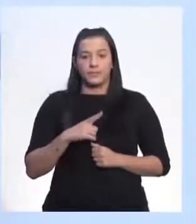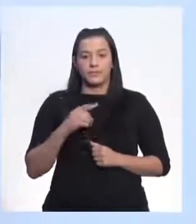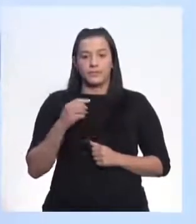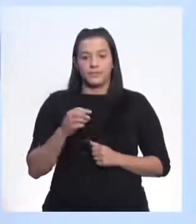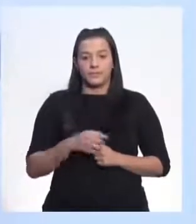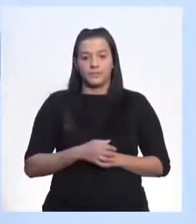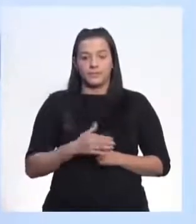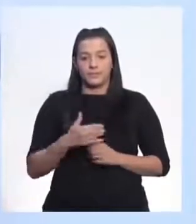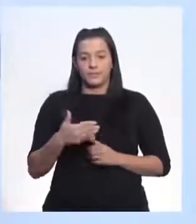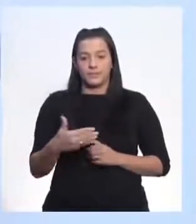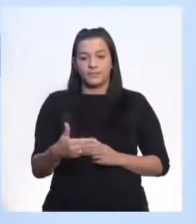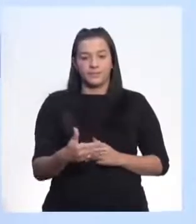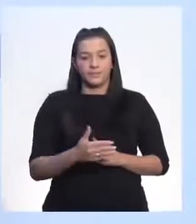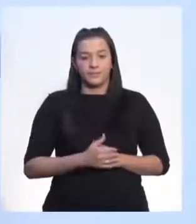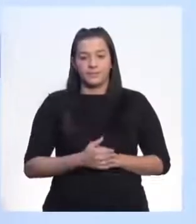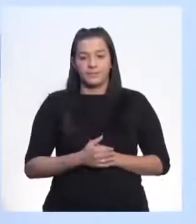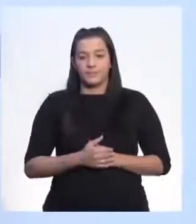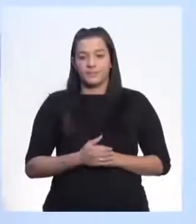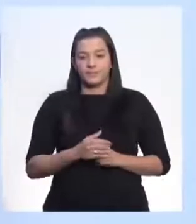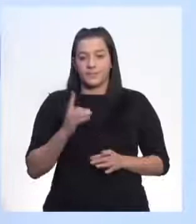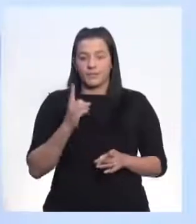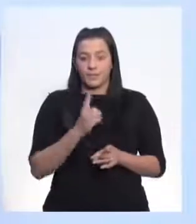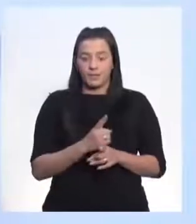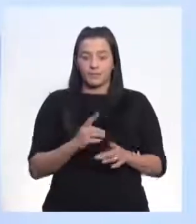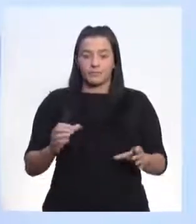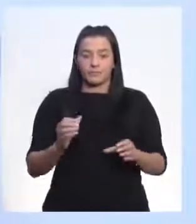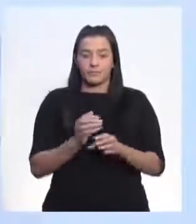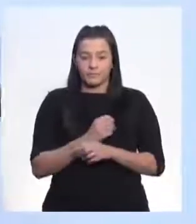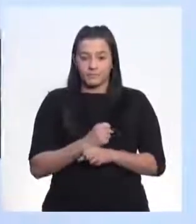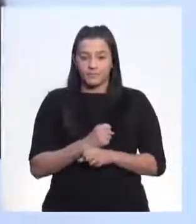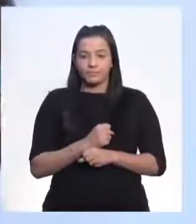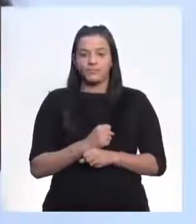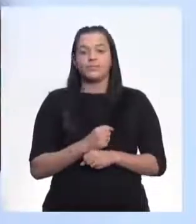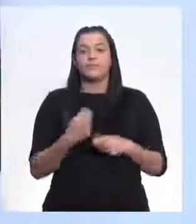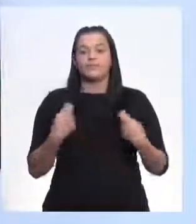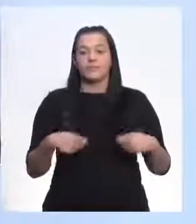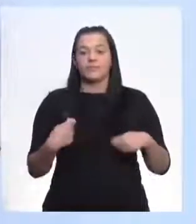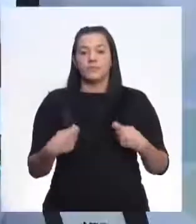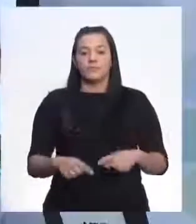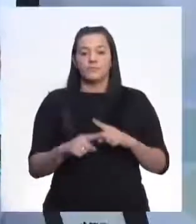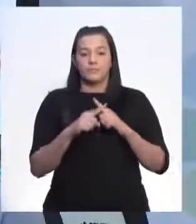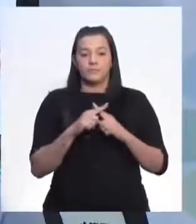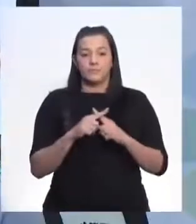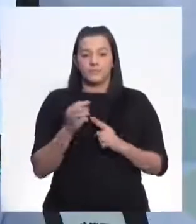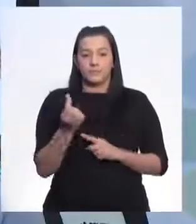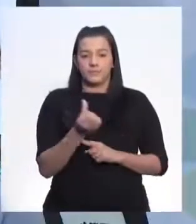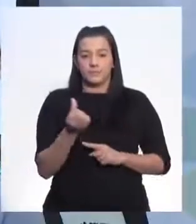terceiro e assim por diante. Então, para encontrar o total, vamos multiplicar os resultados.